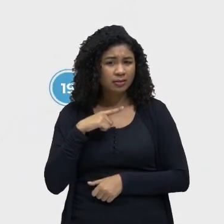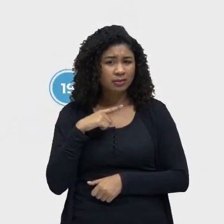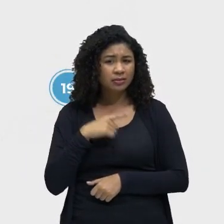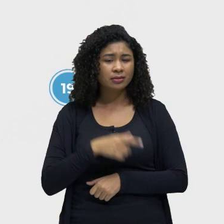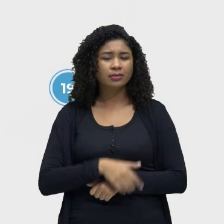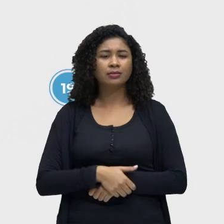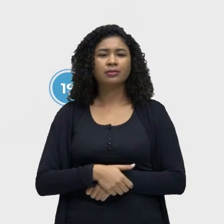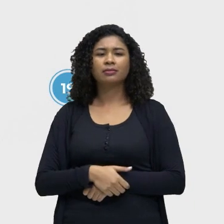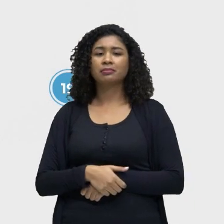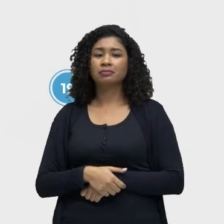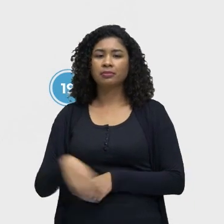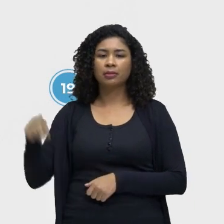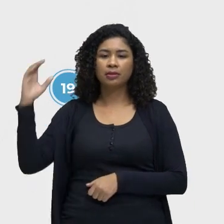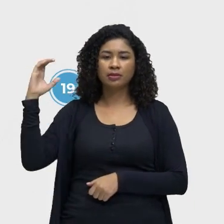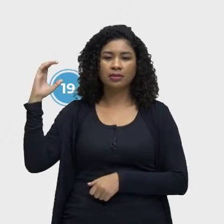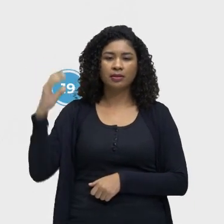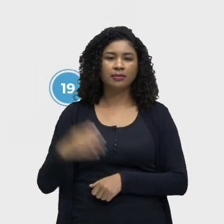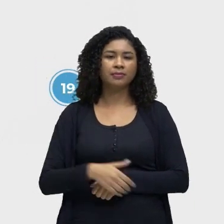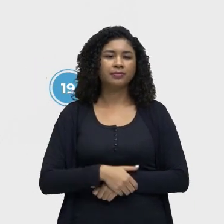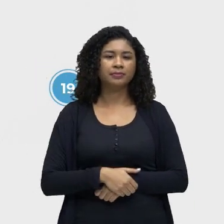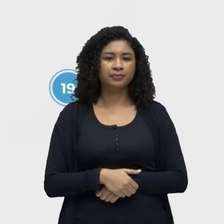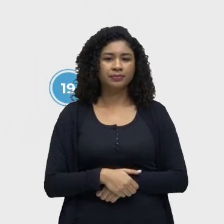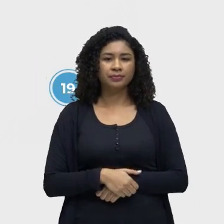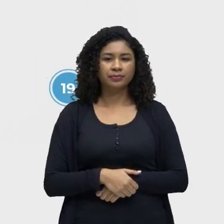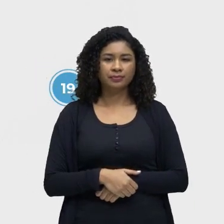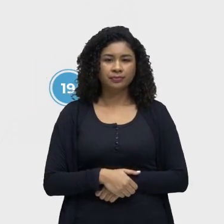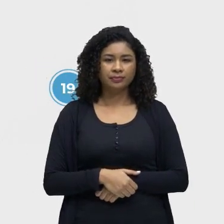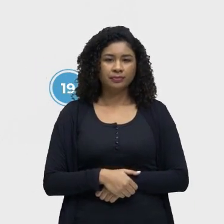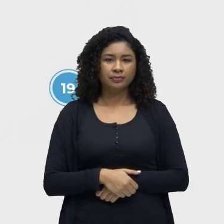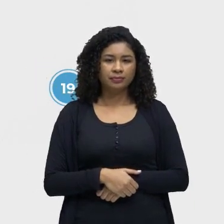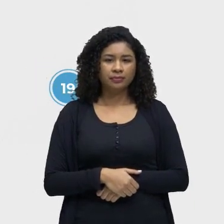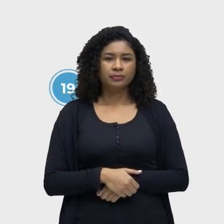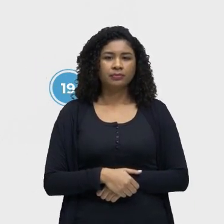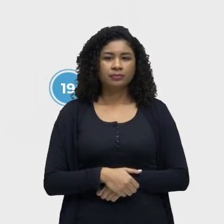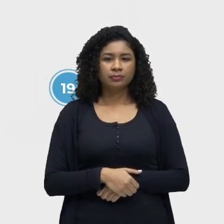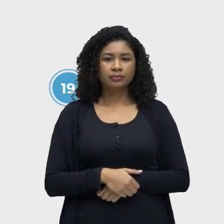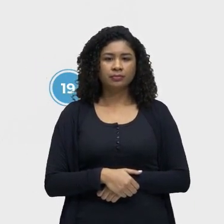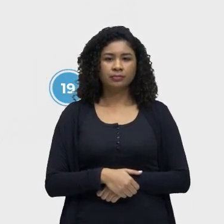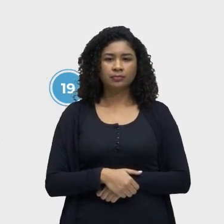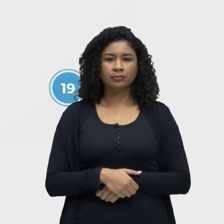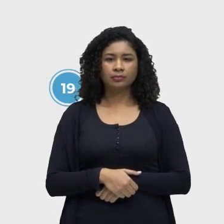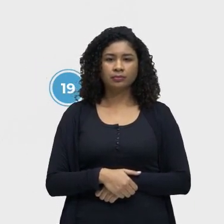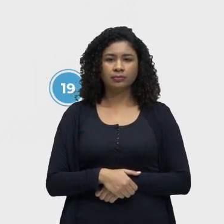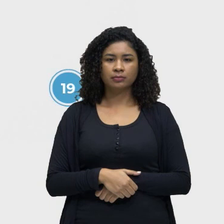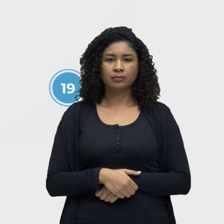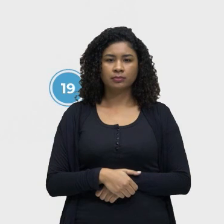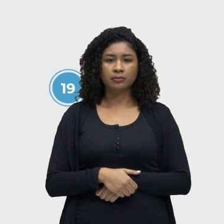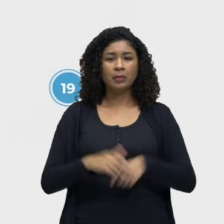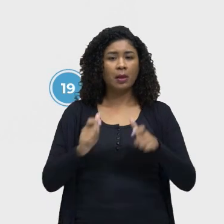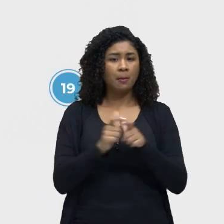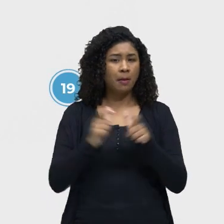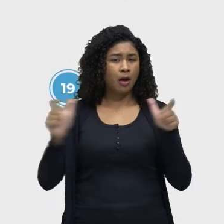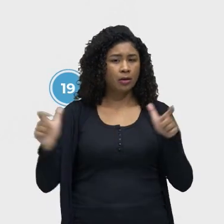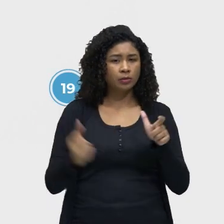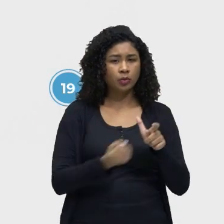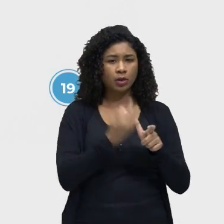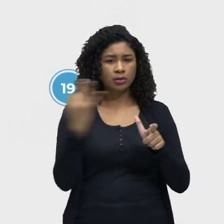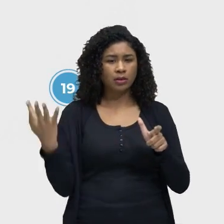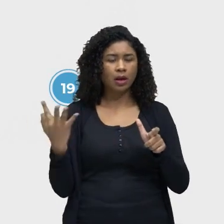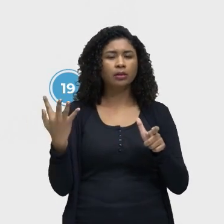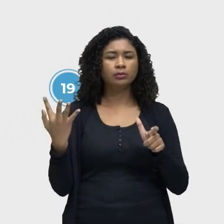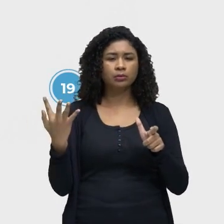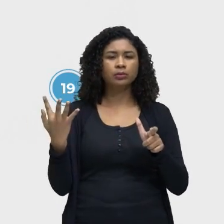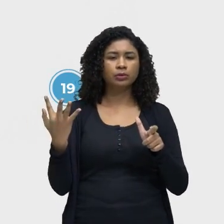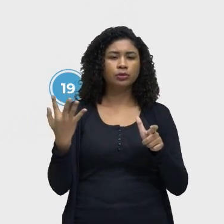principalmente na França? Letra C, a sobrecarga no sistema previdenciário francês, em que o número cada vez menor de jovens